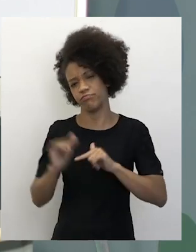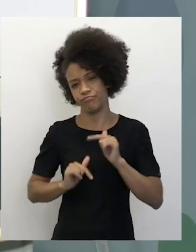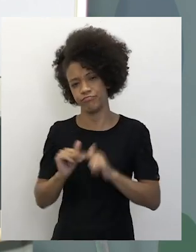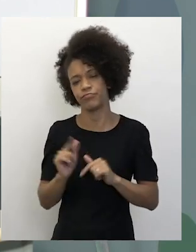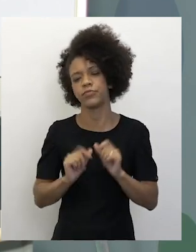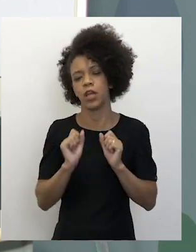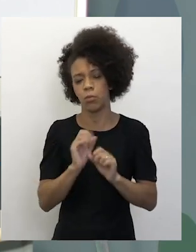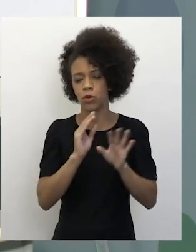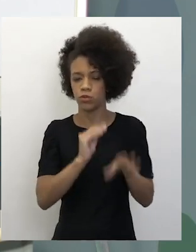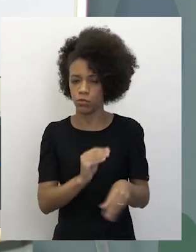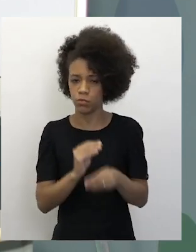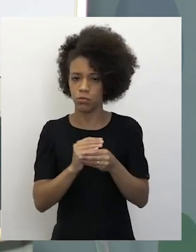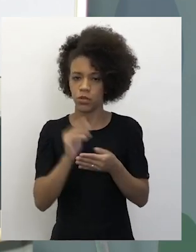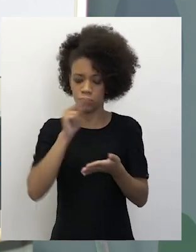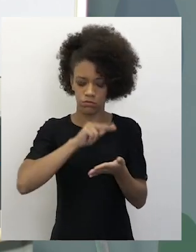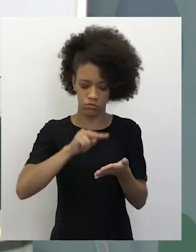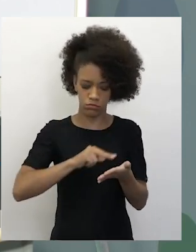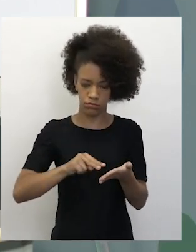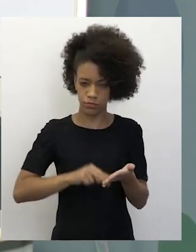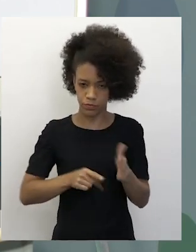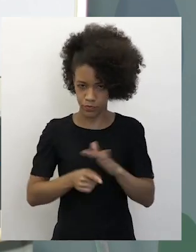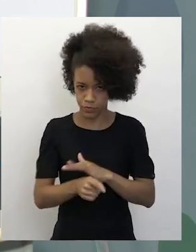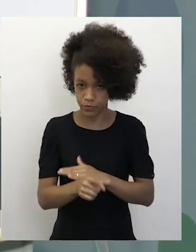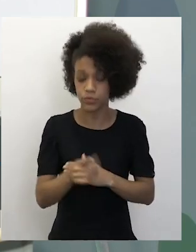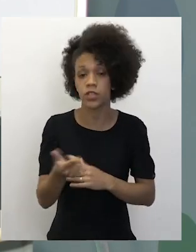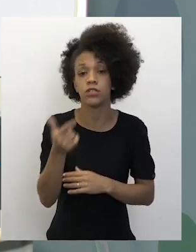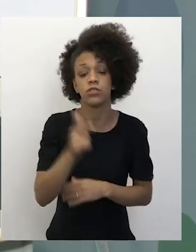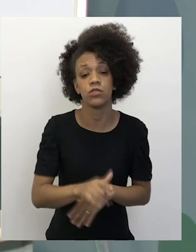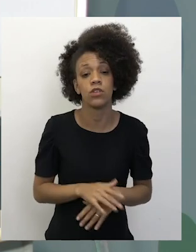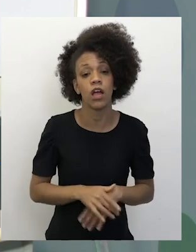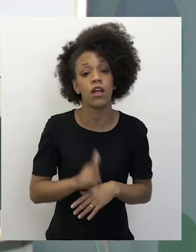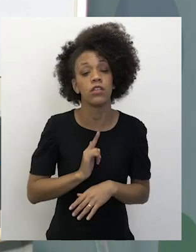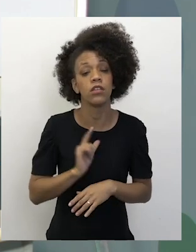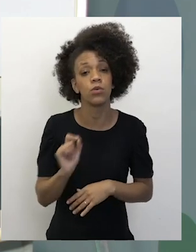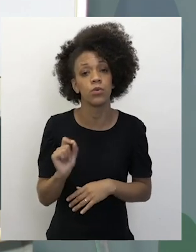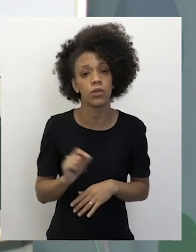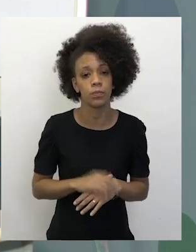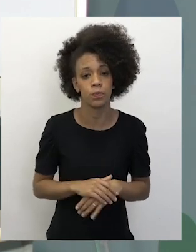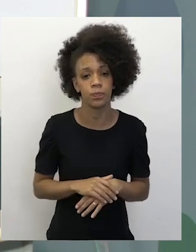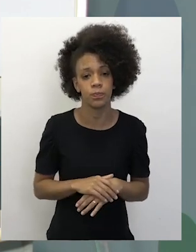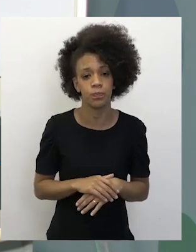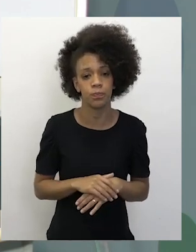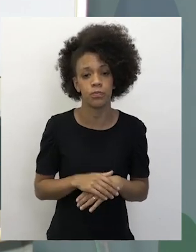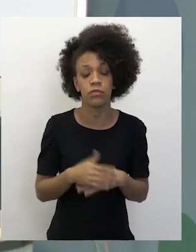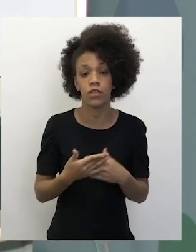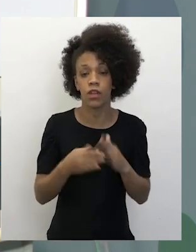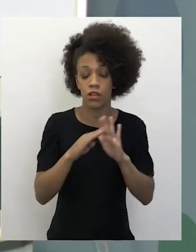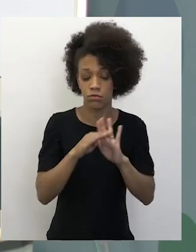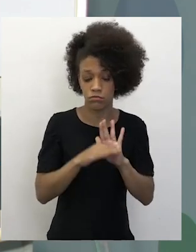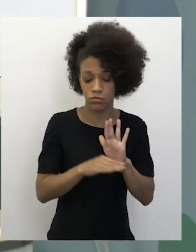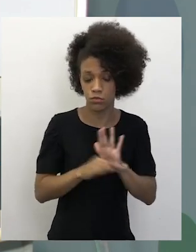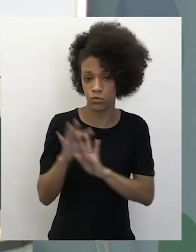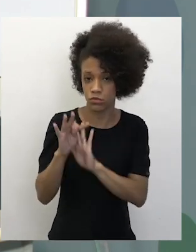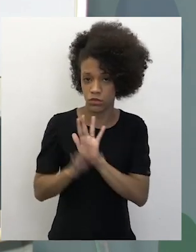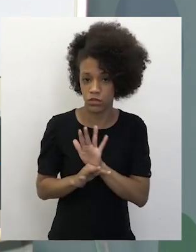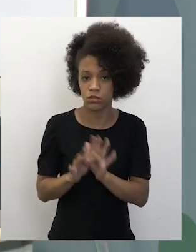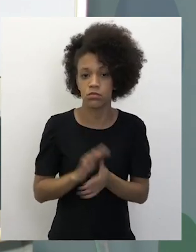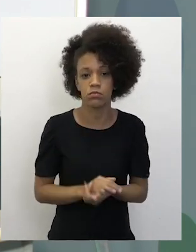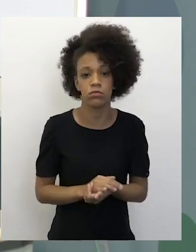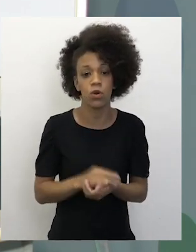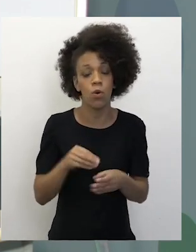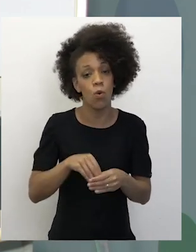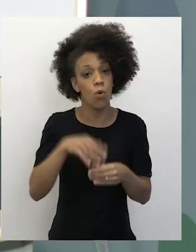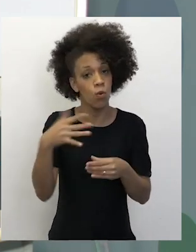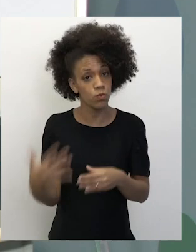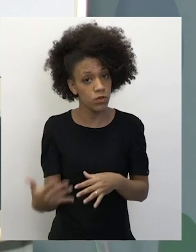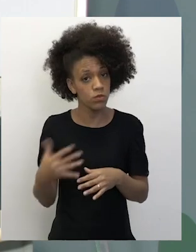para a nossa Leitura para você compreender o poema mais a fundo repito existe o que a a estrutura do texto o